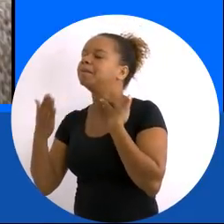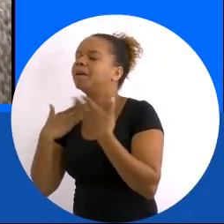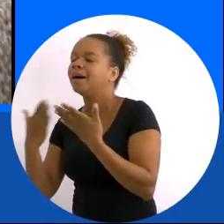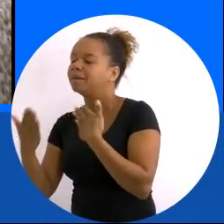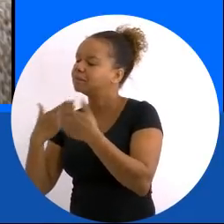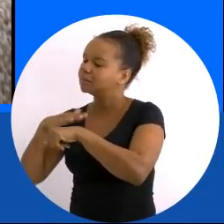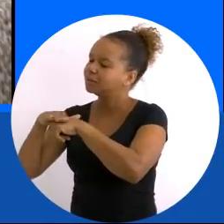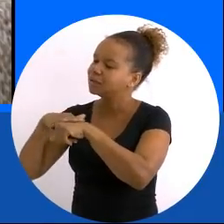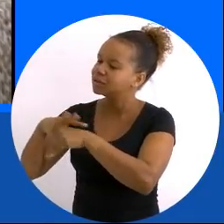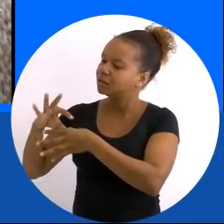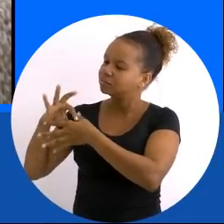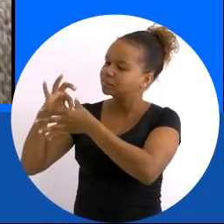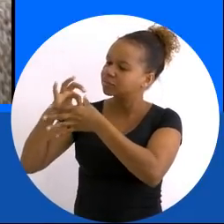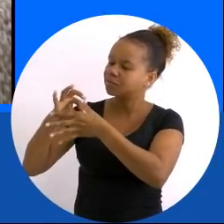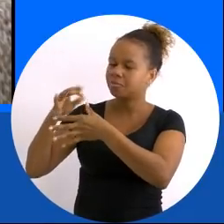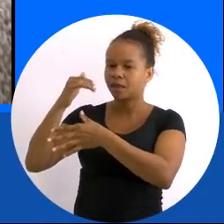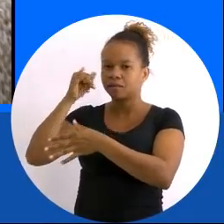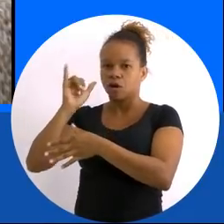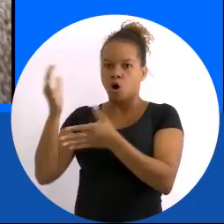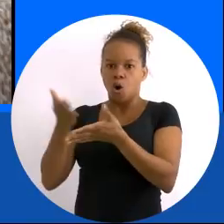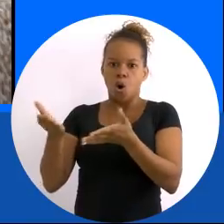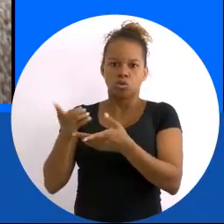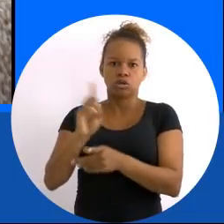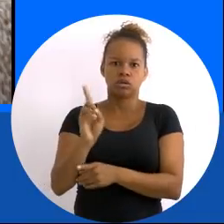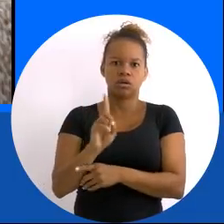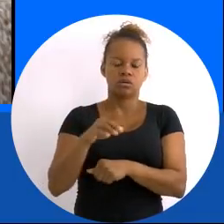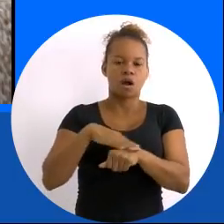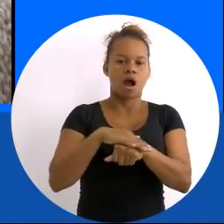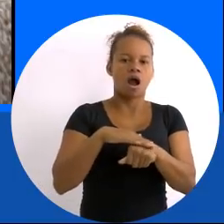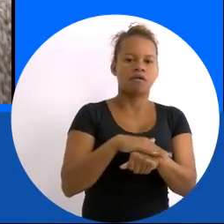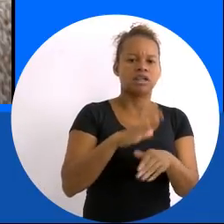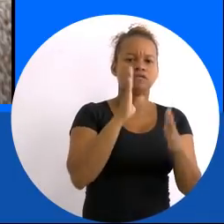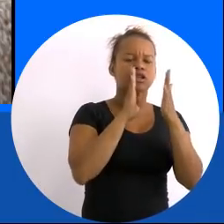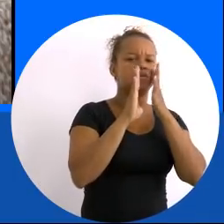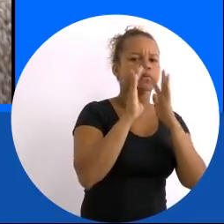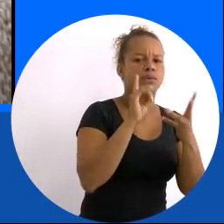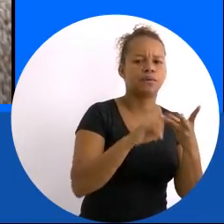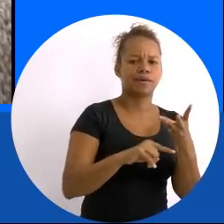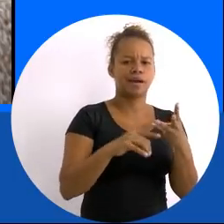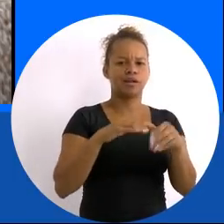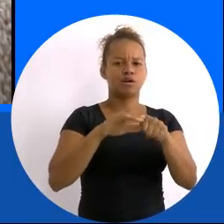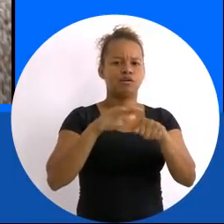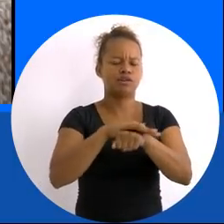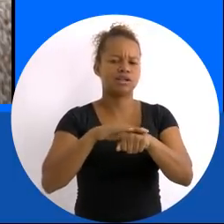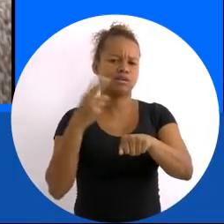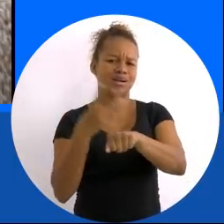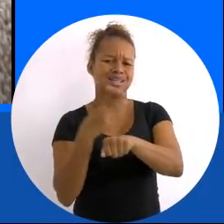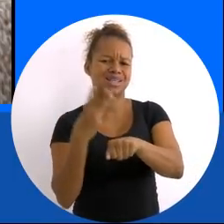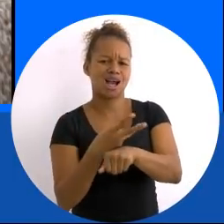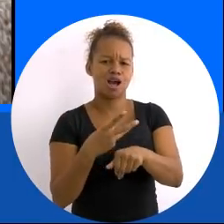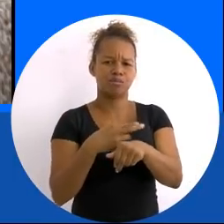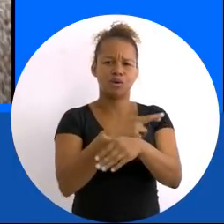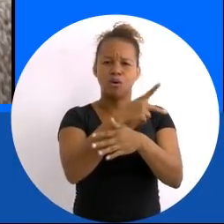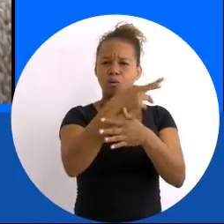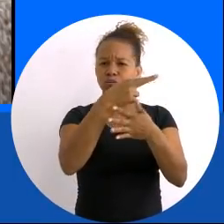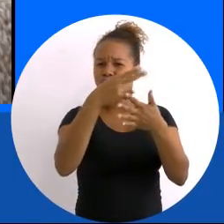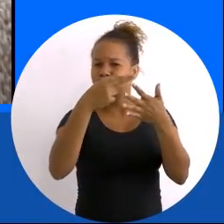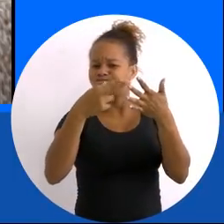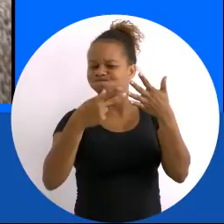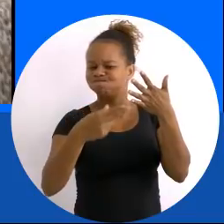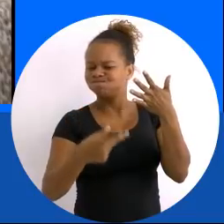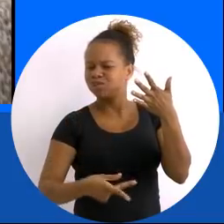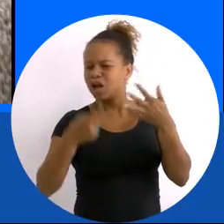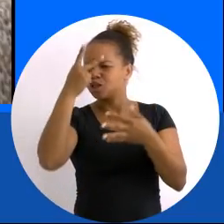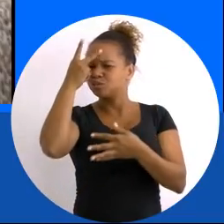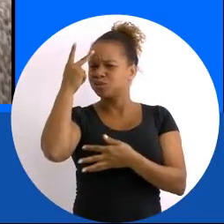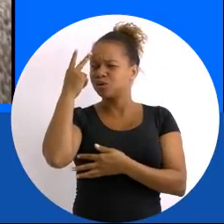bate-papo, MSN, hoje não, você conversa no bate-papo do Facebook, você conversa no WhatsApp, você tem outros recursos e as